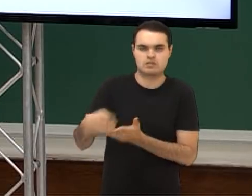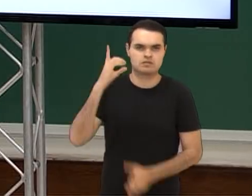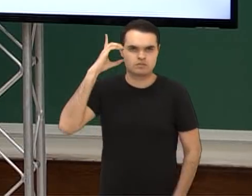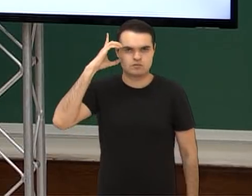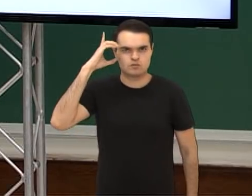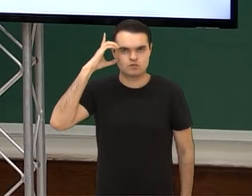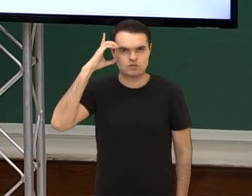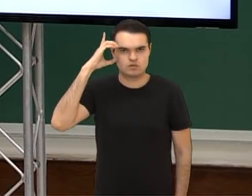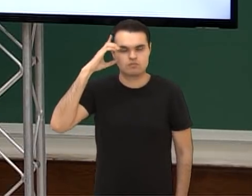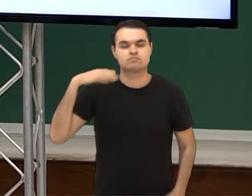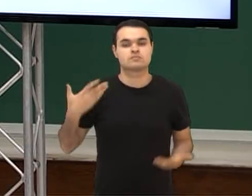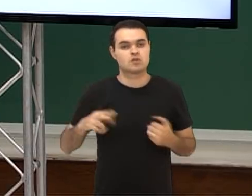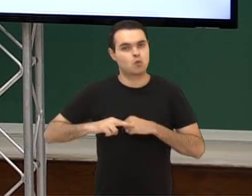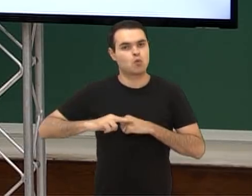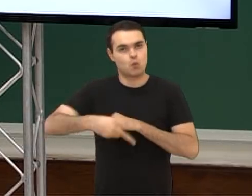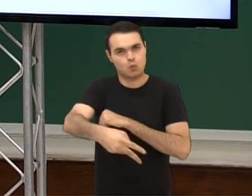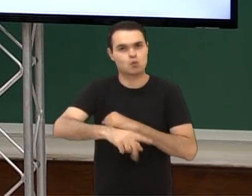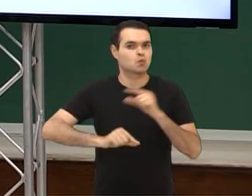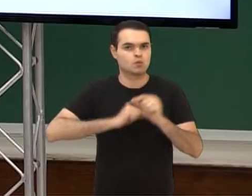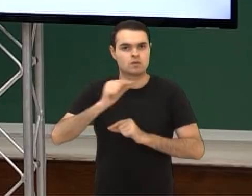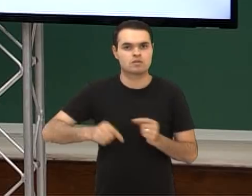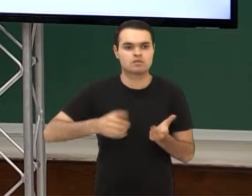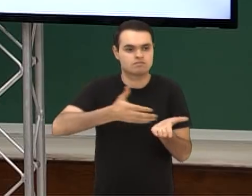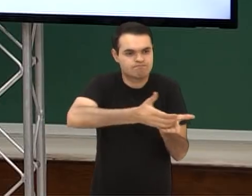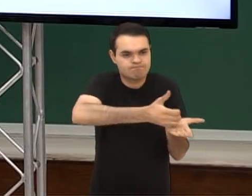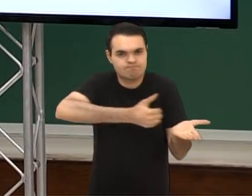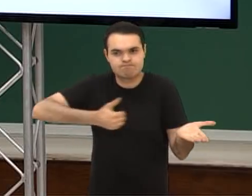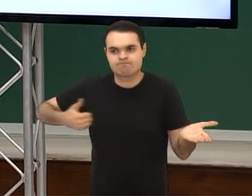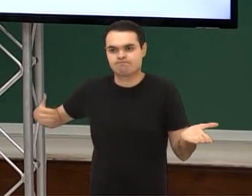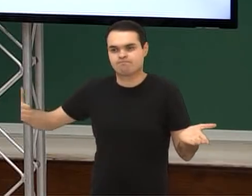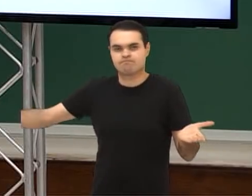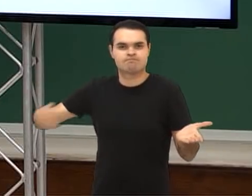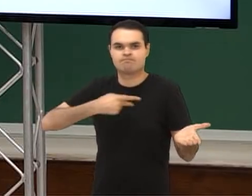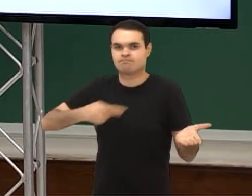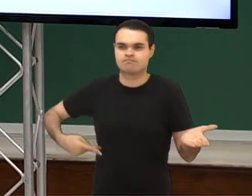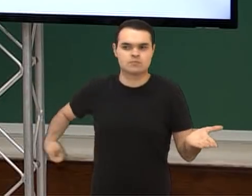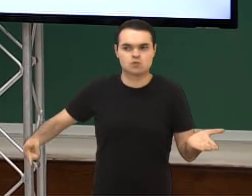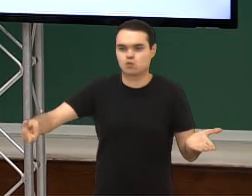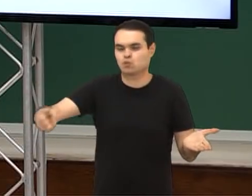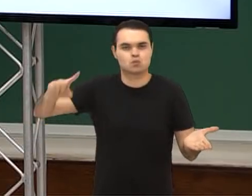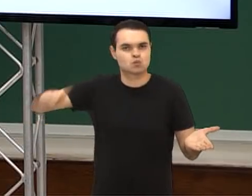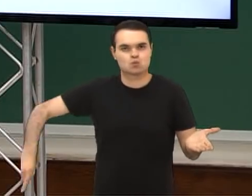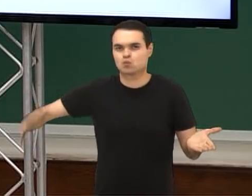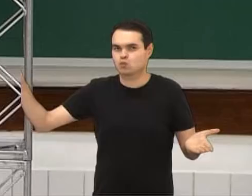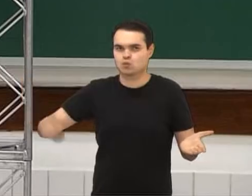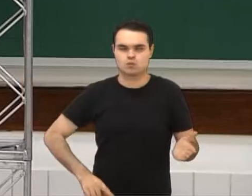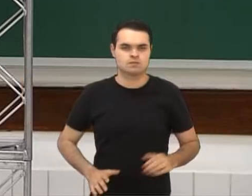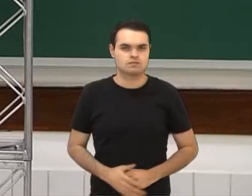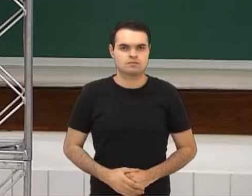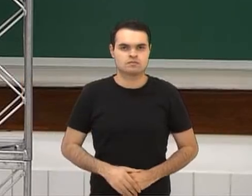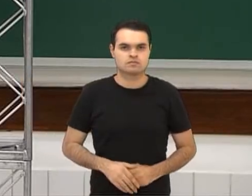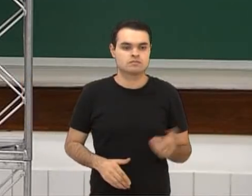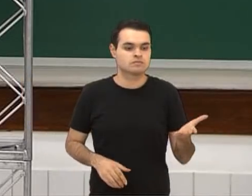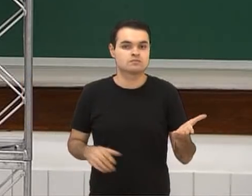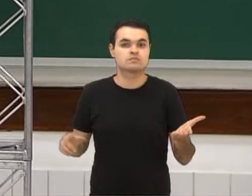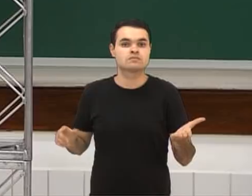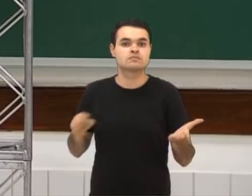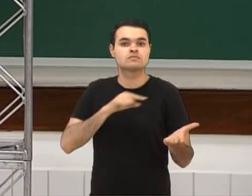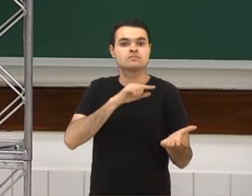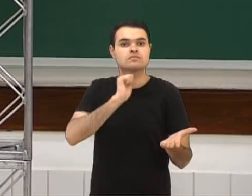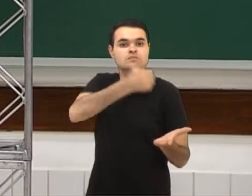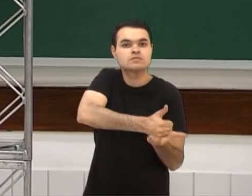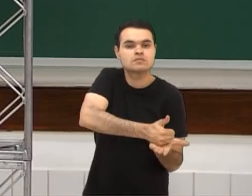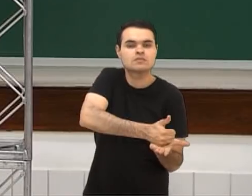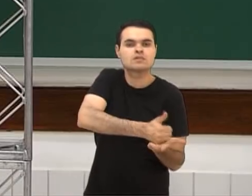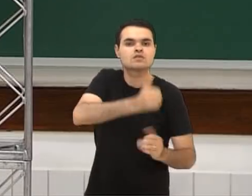presidente. Como consequência, ela foi afastada e impedida de continuar governando. Quem assumiu? Em maio